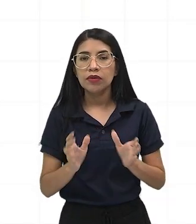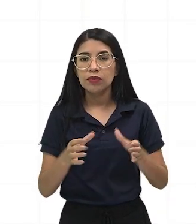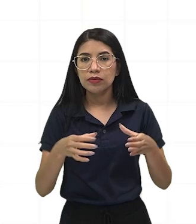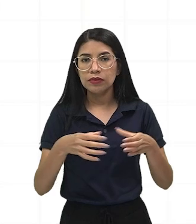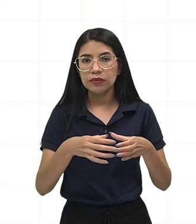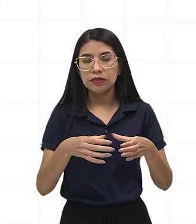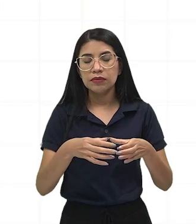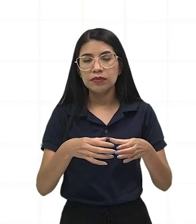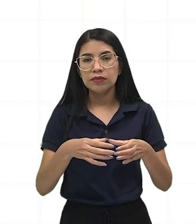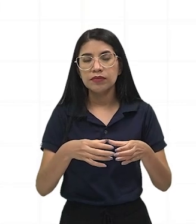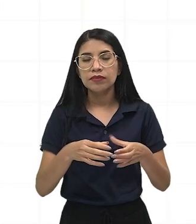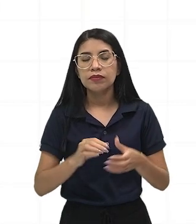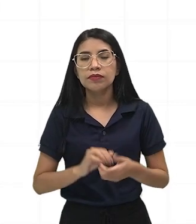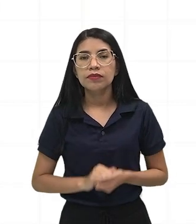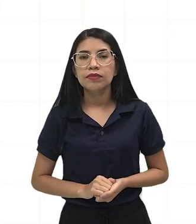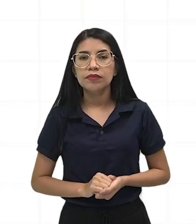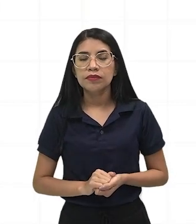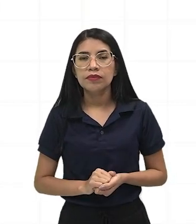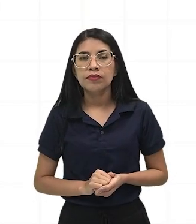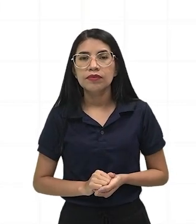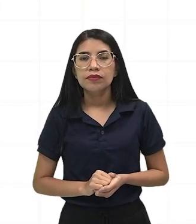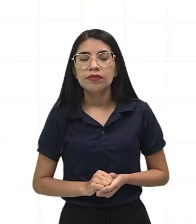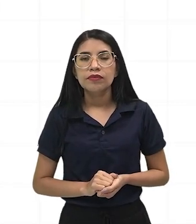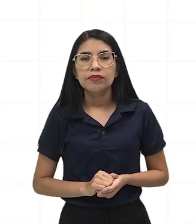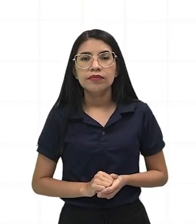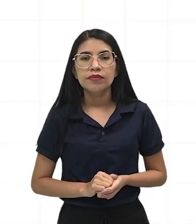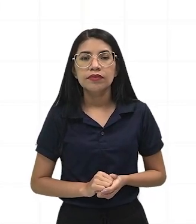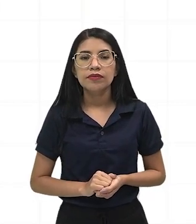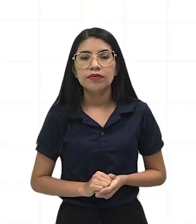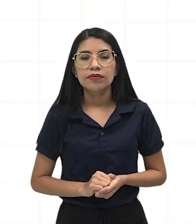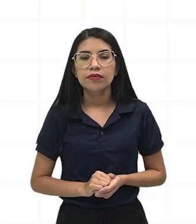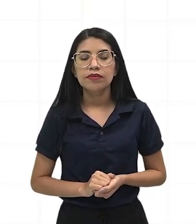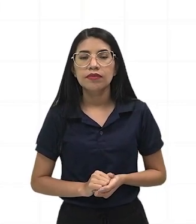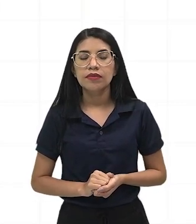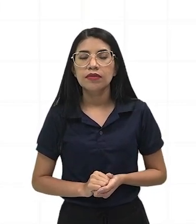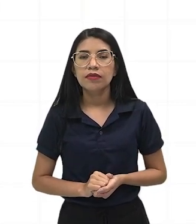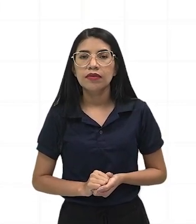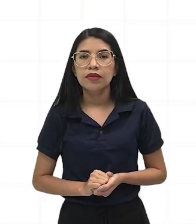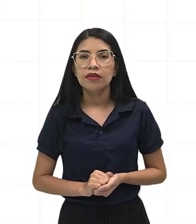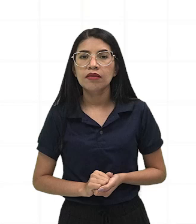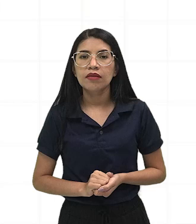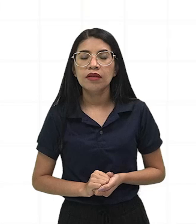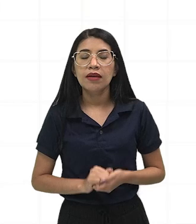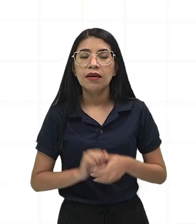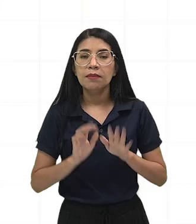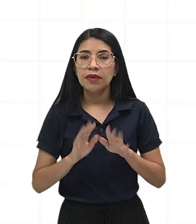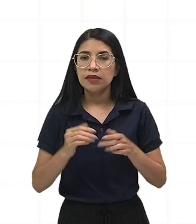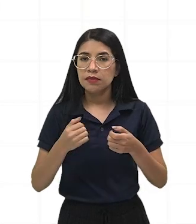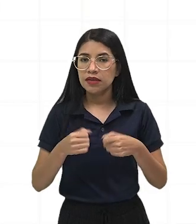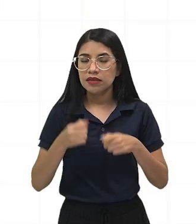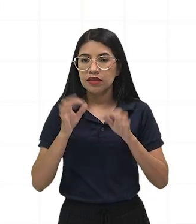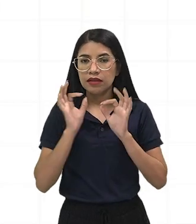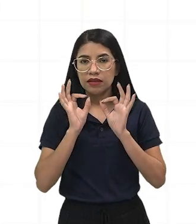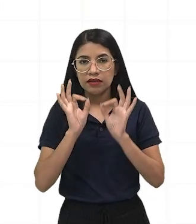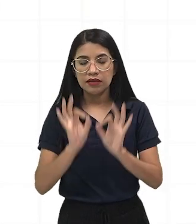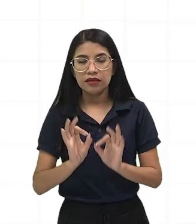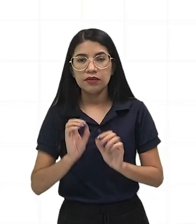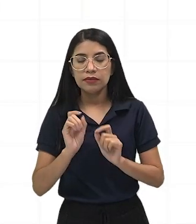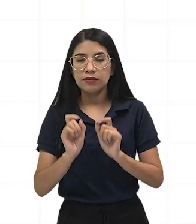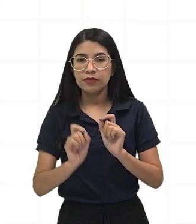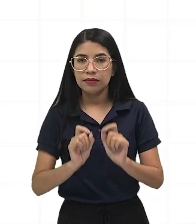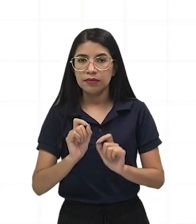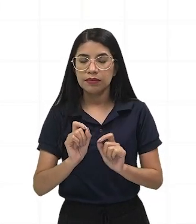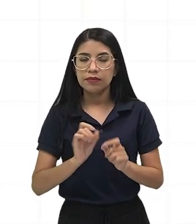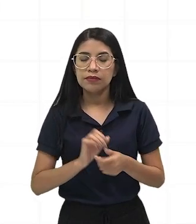beleza? Dentro da própria população. Mas o que nós temos que estar atento, pessoal,